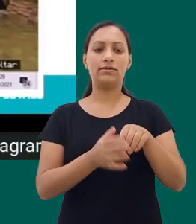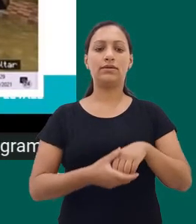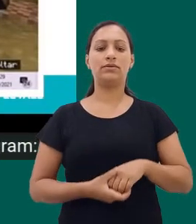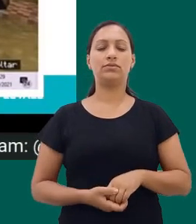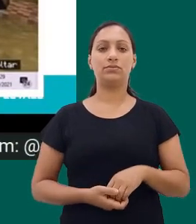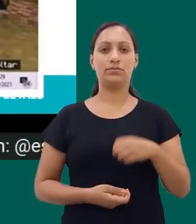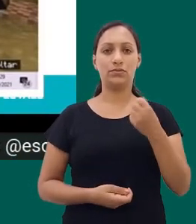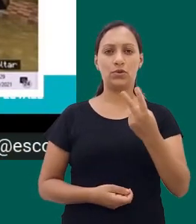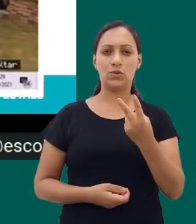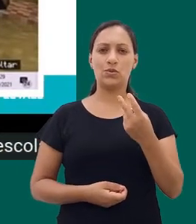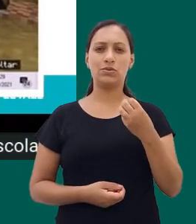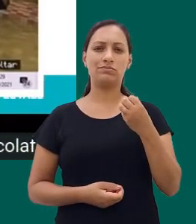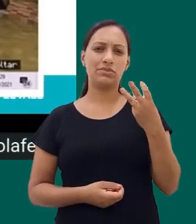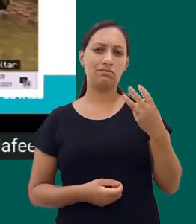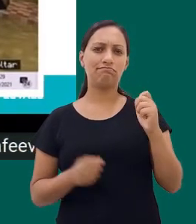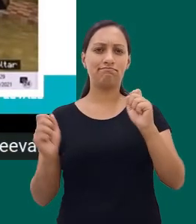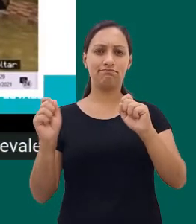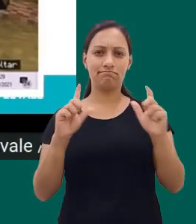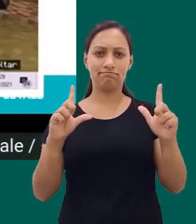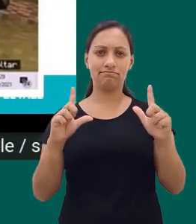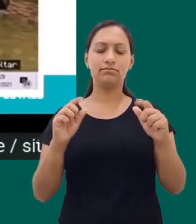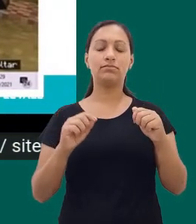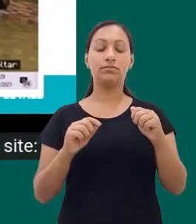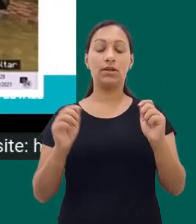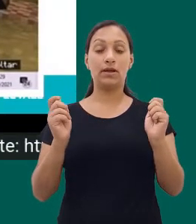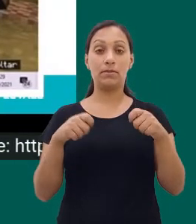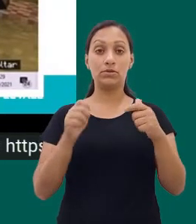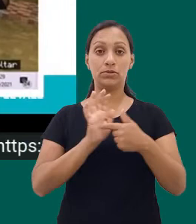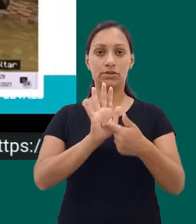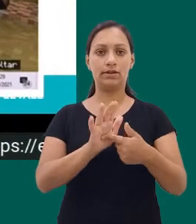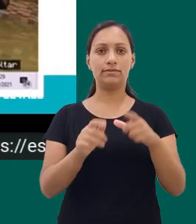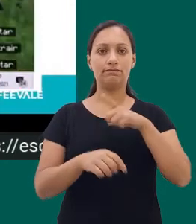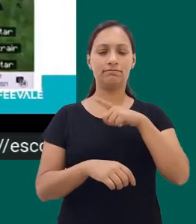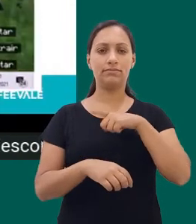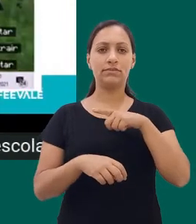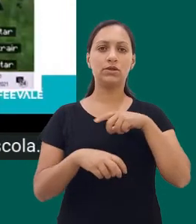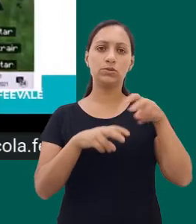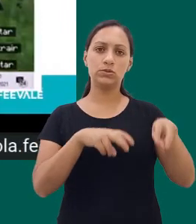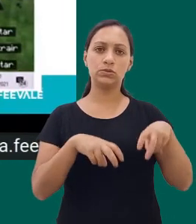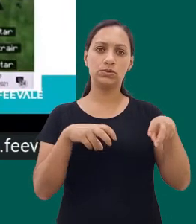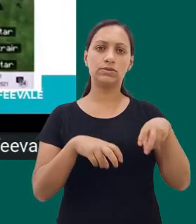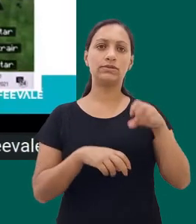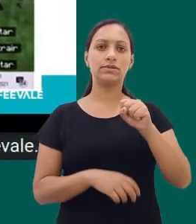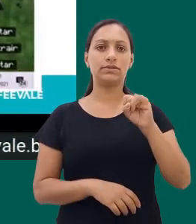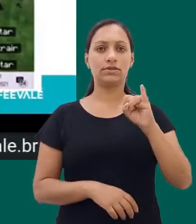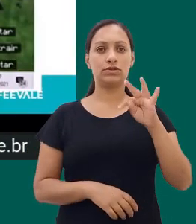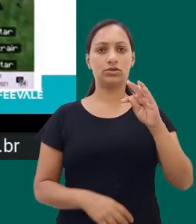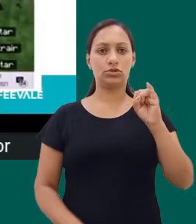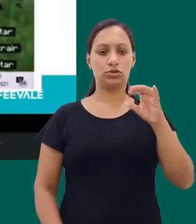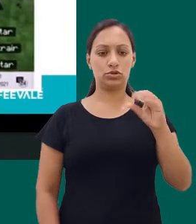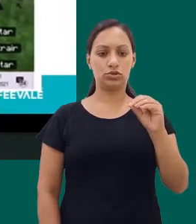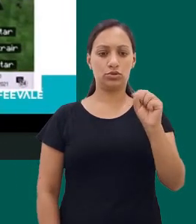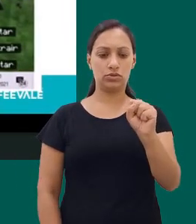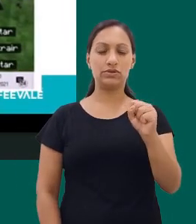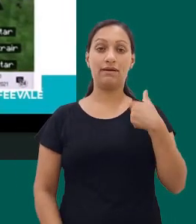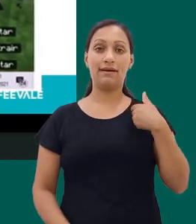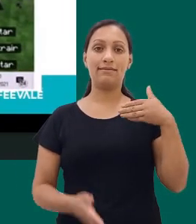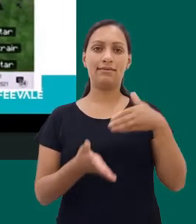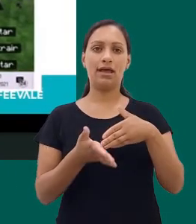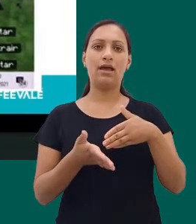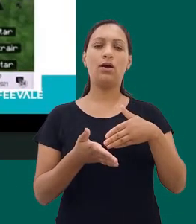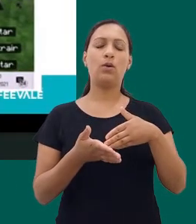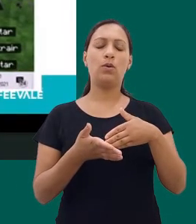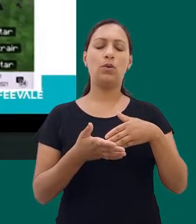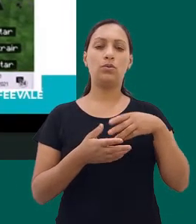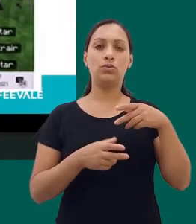isso, aí tem os sítios, né, então, que vai chegar até aos povos indígenas, e aí cada um dos 3